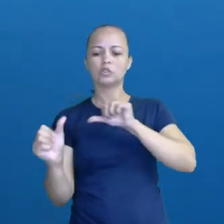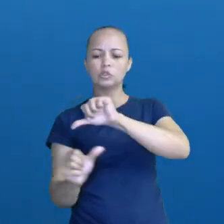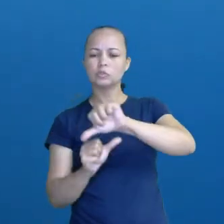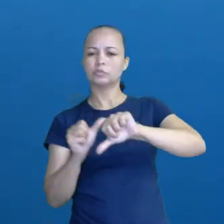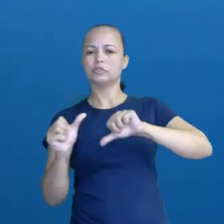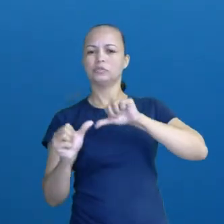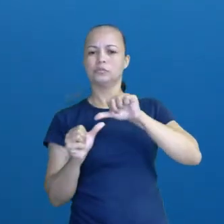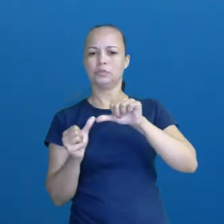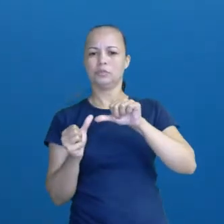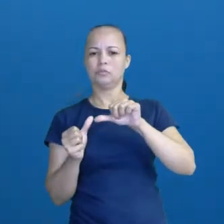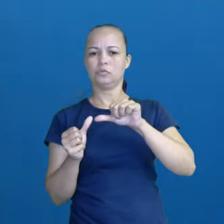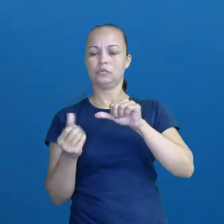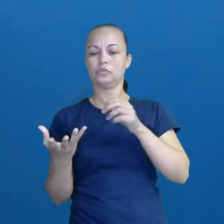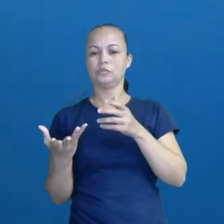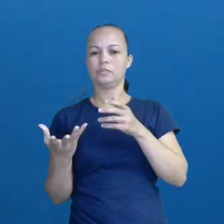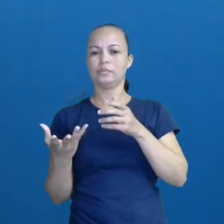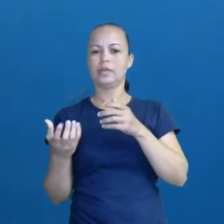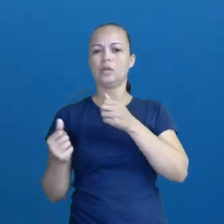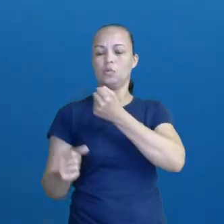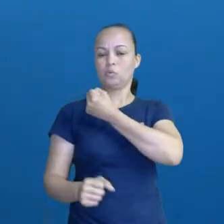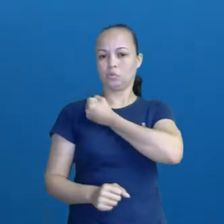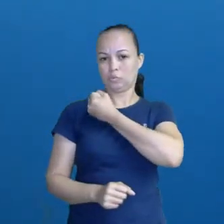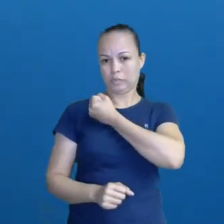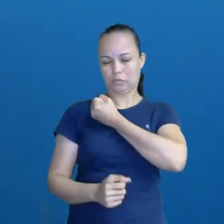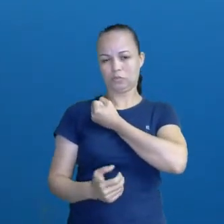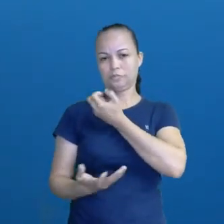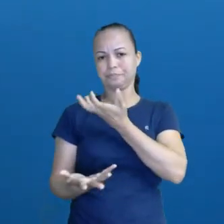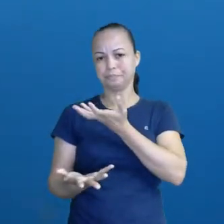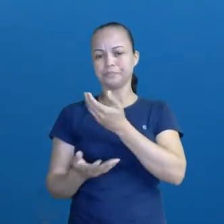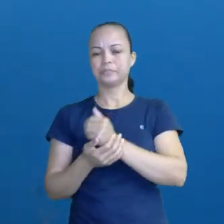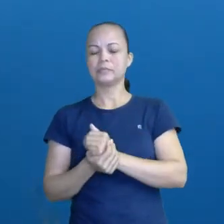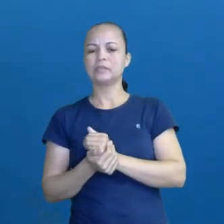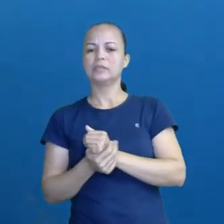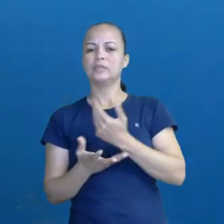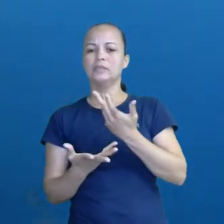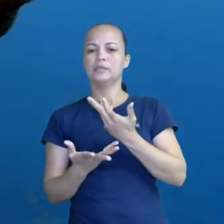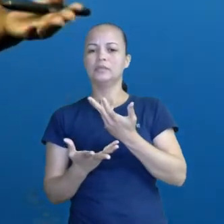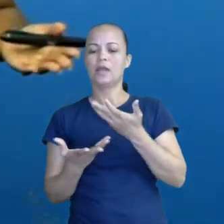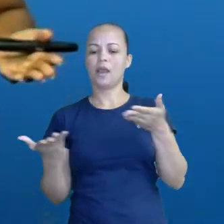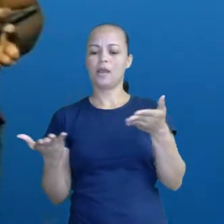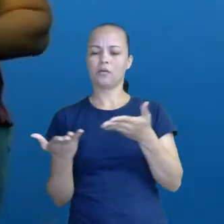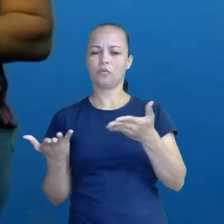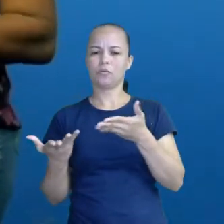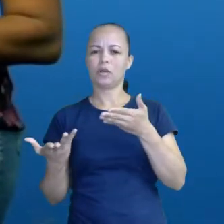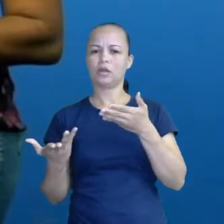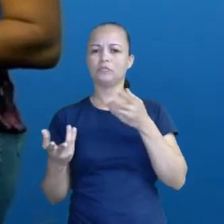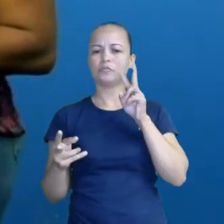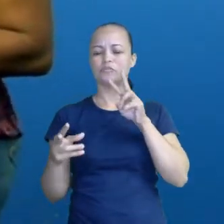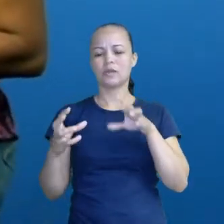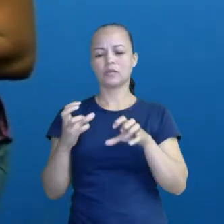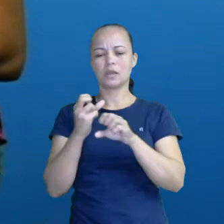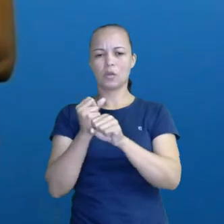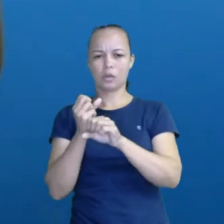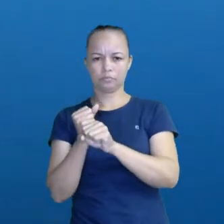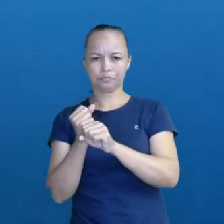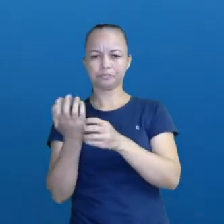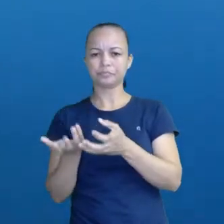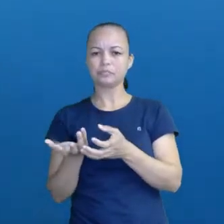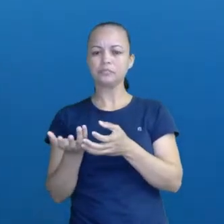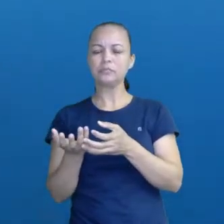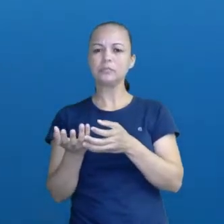substituímos pelo algarismo Marques são os números e agora a gente vai fazer os cálculos